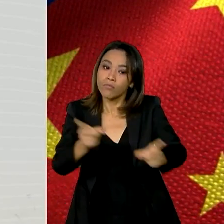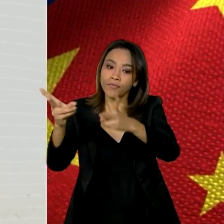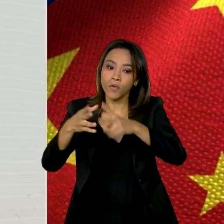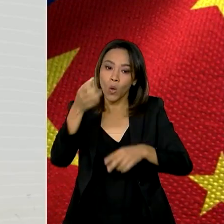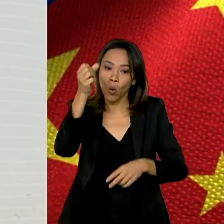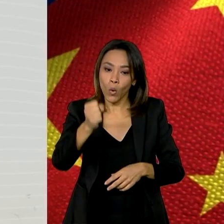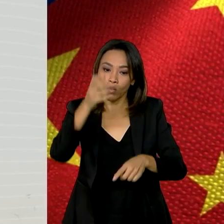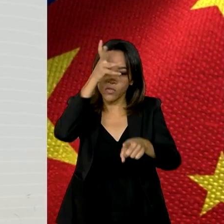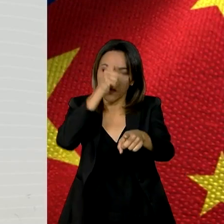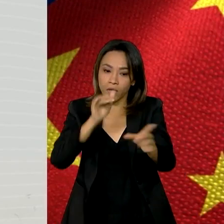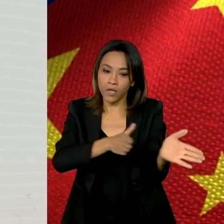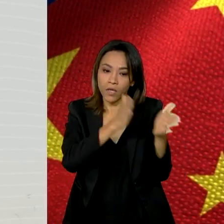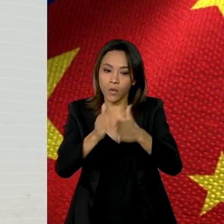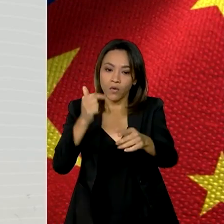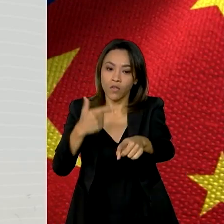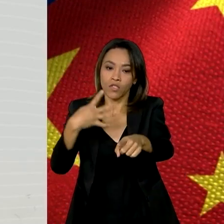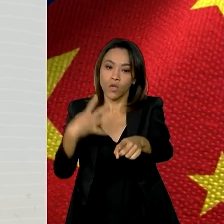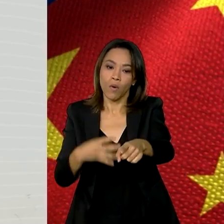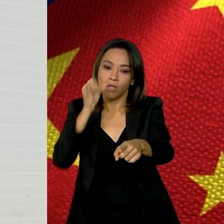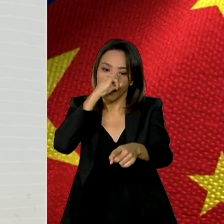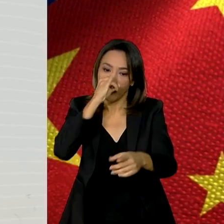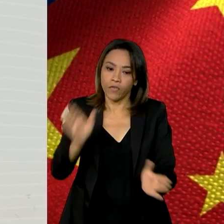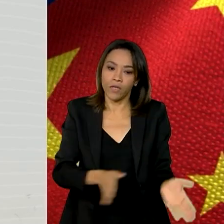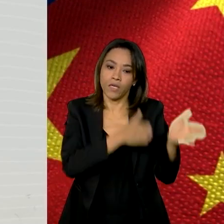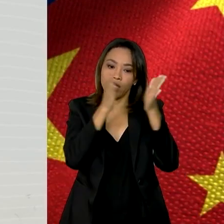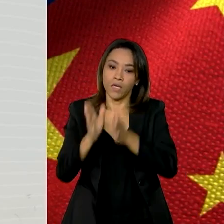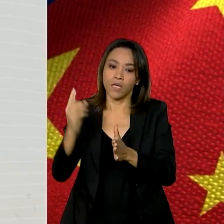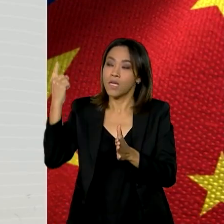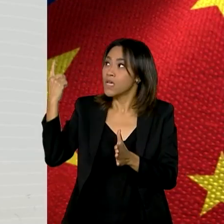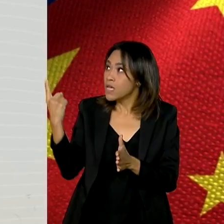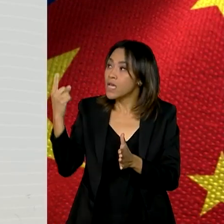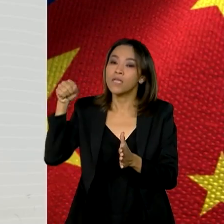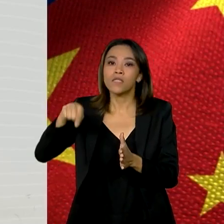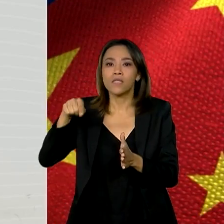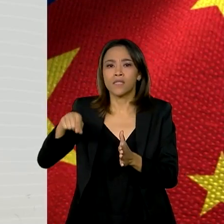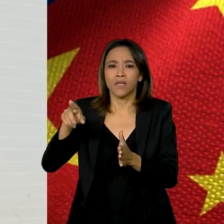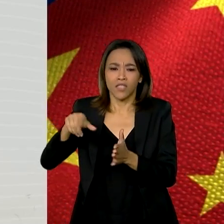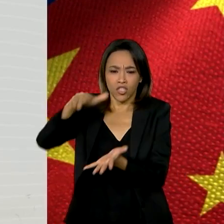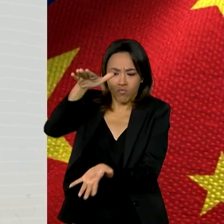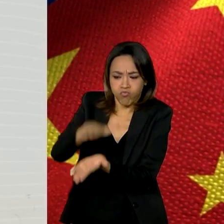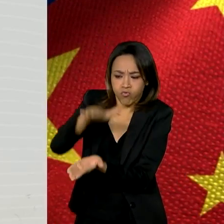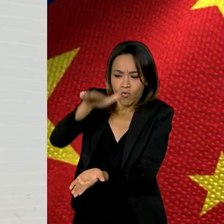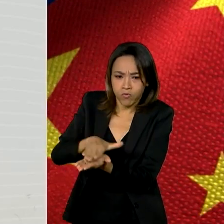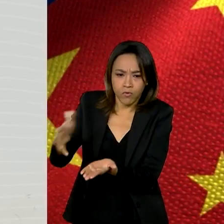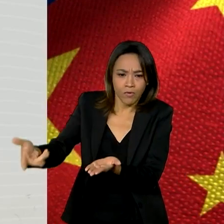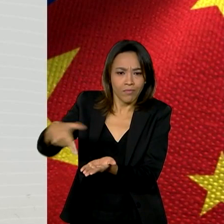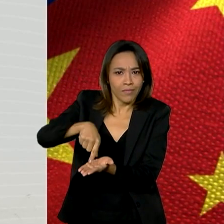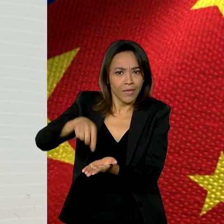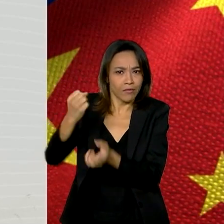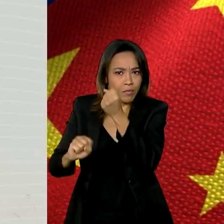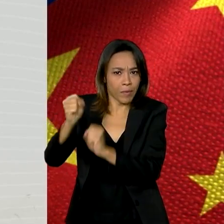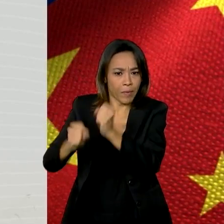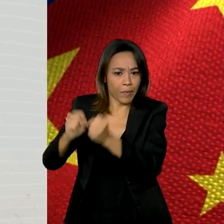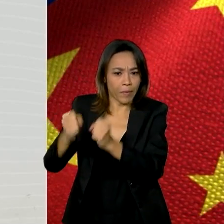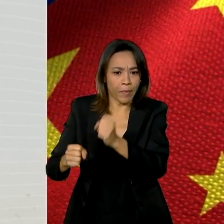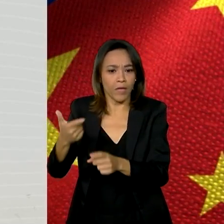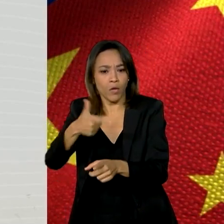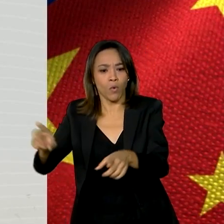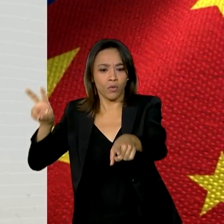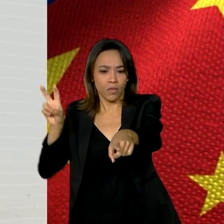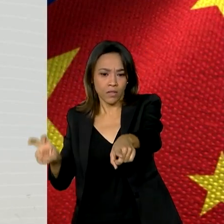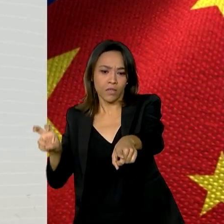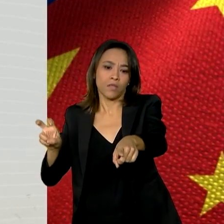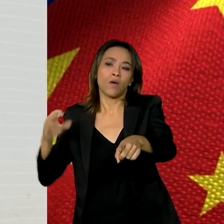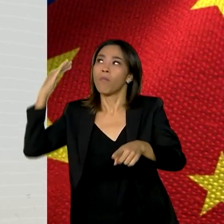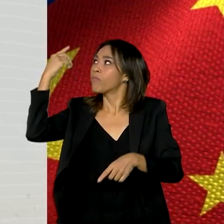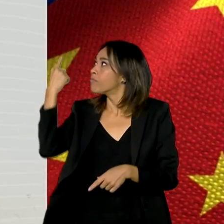frango, 24 de bovinos, 1 de estabelecimento bovino de termoprocessamento e 5 entrepostos. Nessa